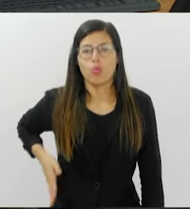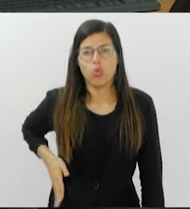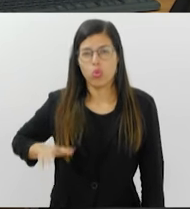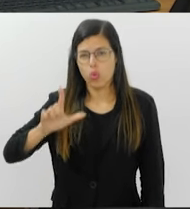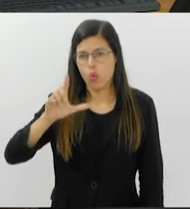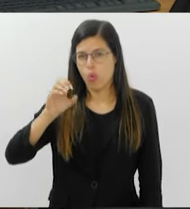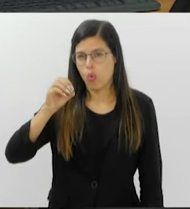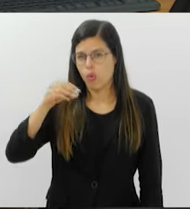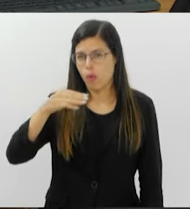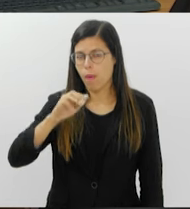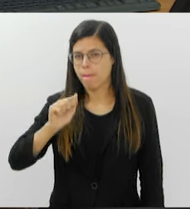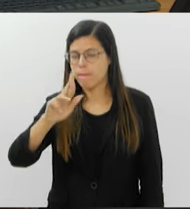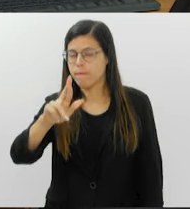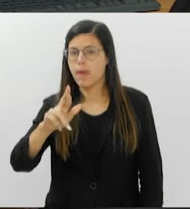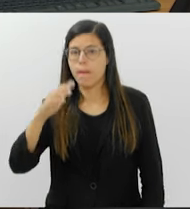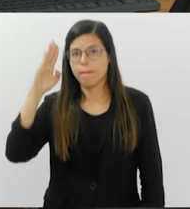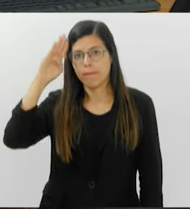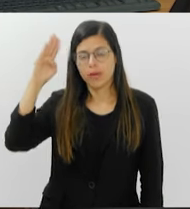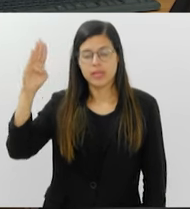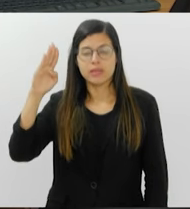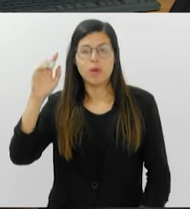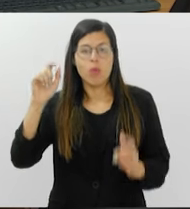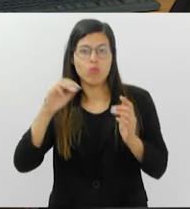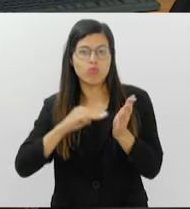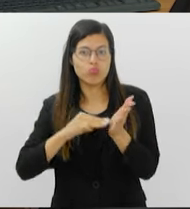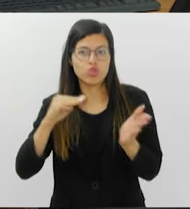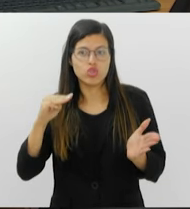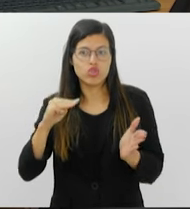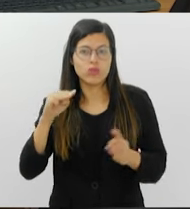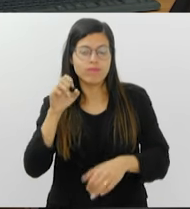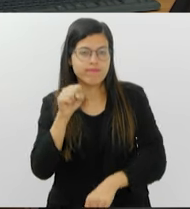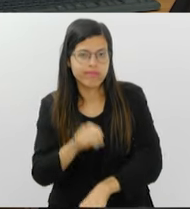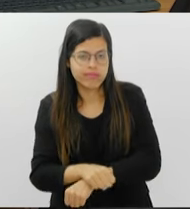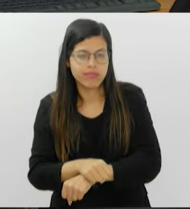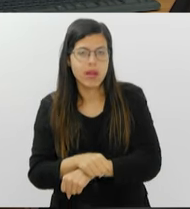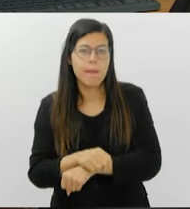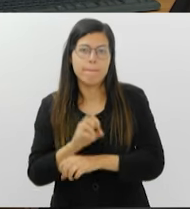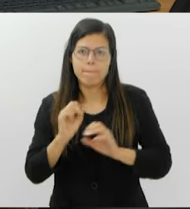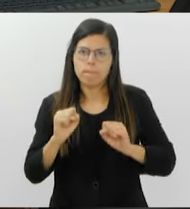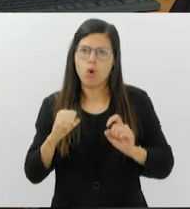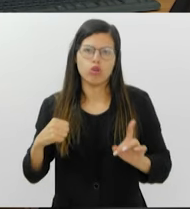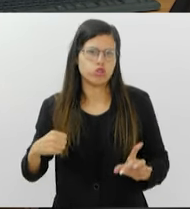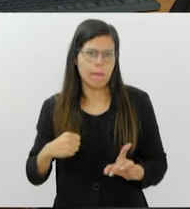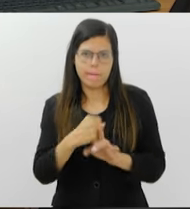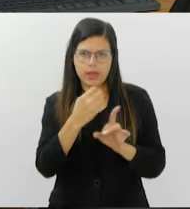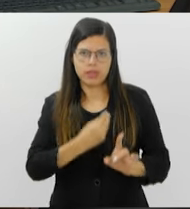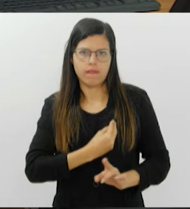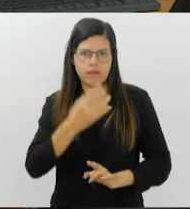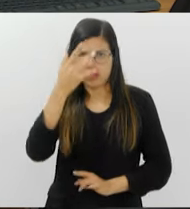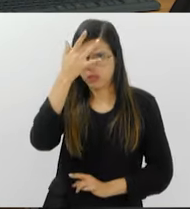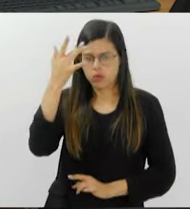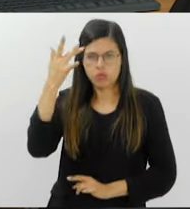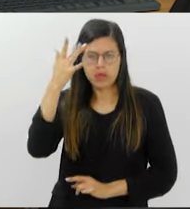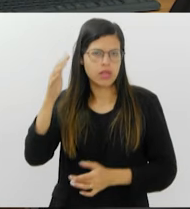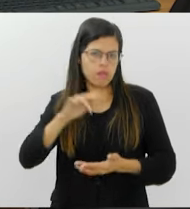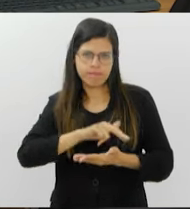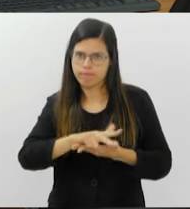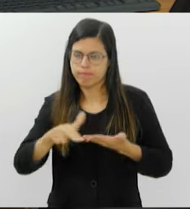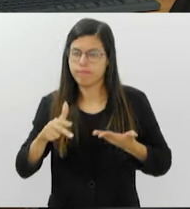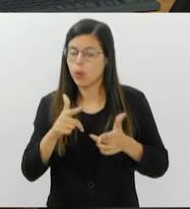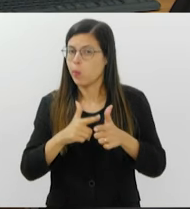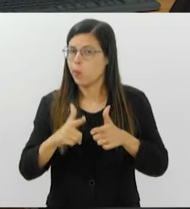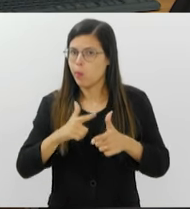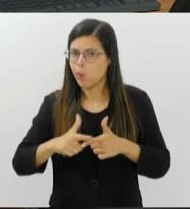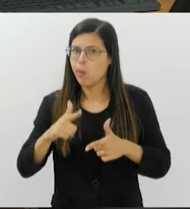de incapacidade no mundo e pode afetar a qualidade de vida, a produtividade e a saúde mental das pessoas. O problema afeta